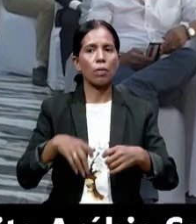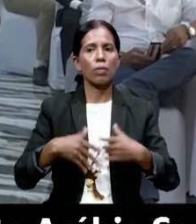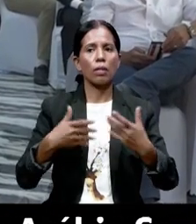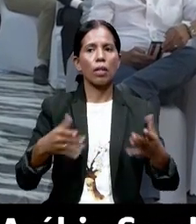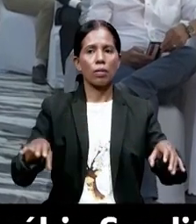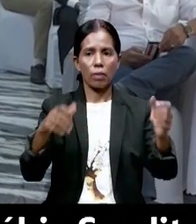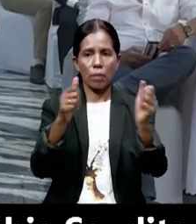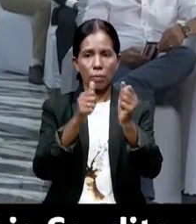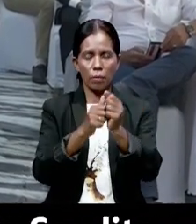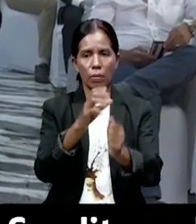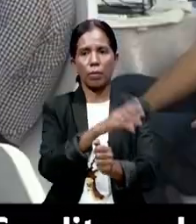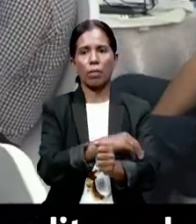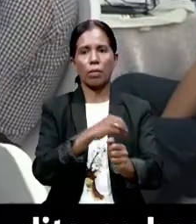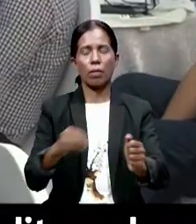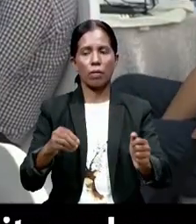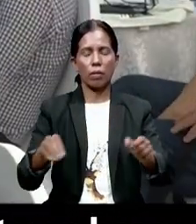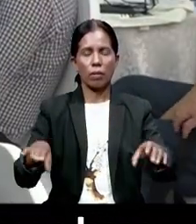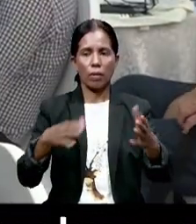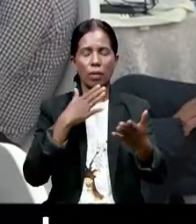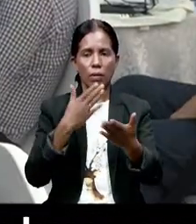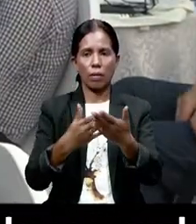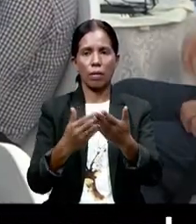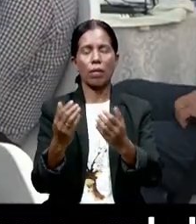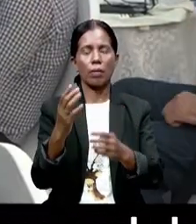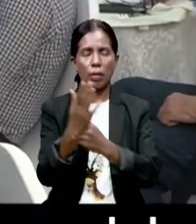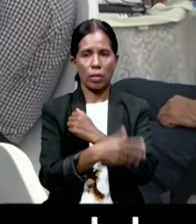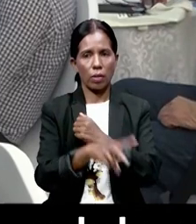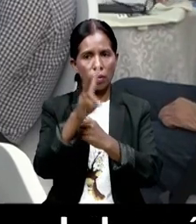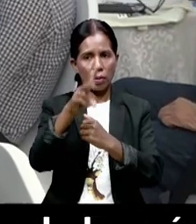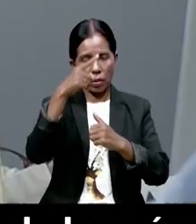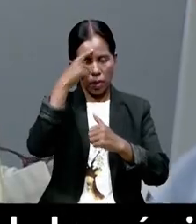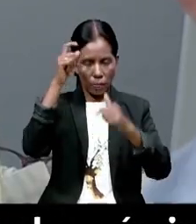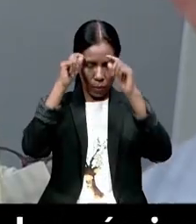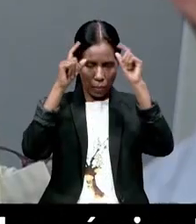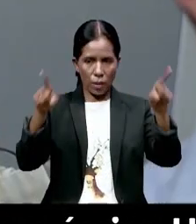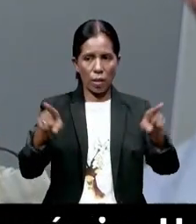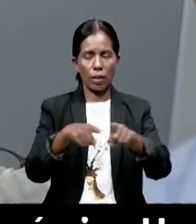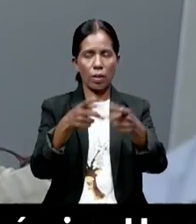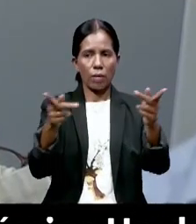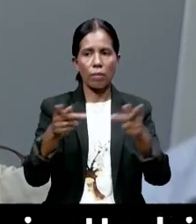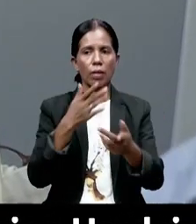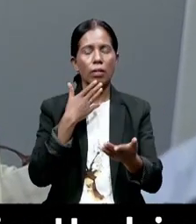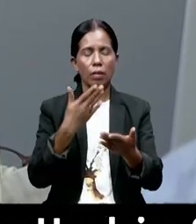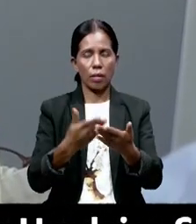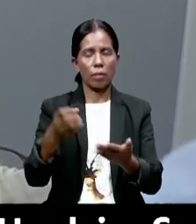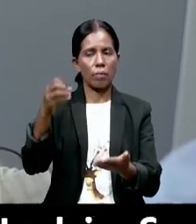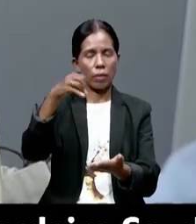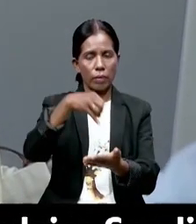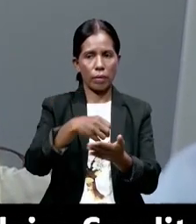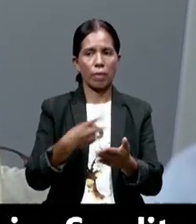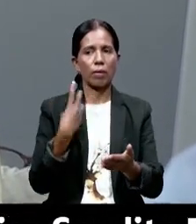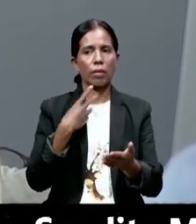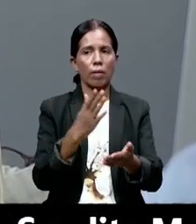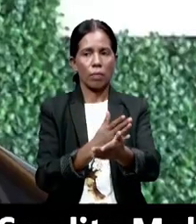em relação investimento. No comércio entre a região Ruané, também Timor-Leste, é um fato estratégico para investimento. Ita promove